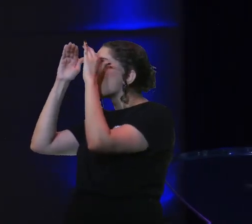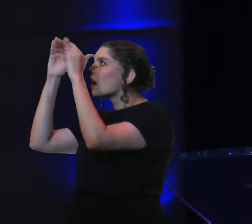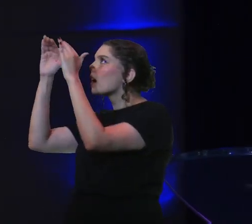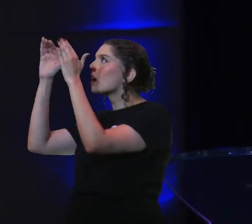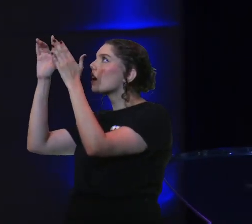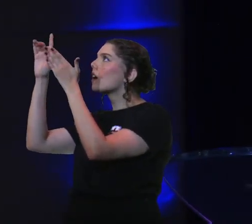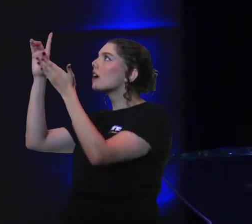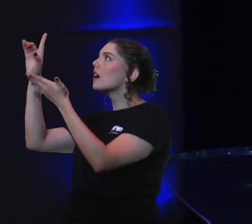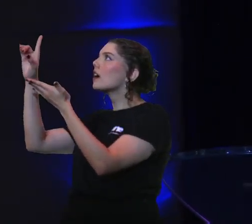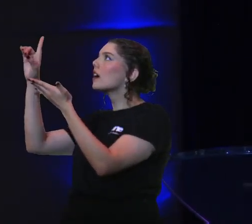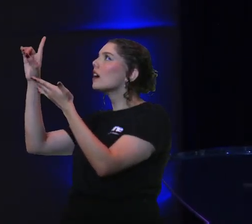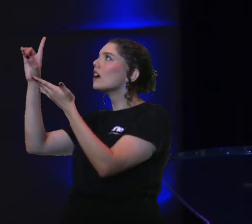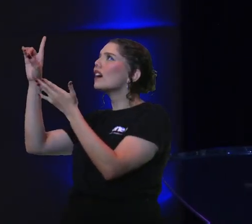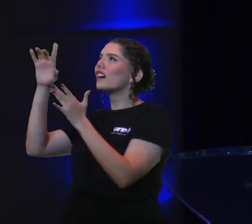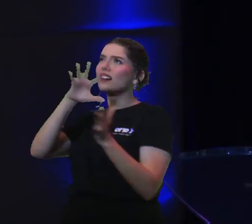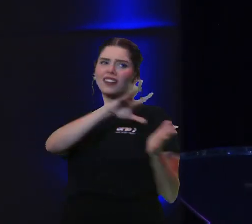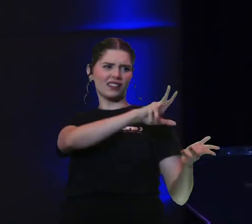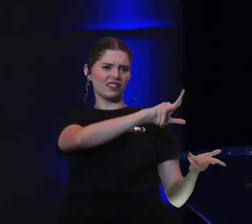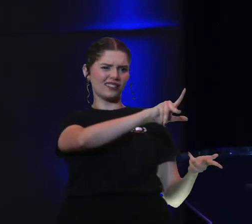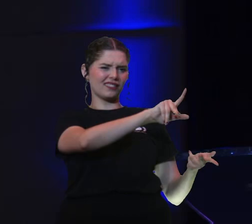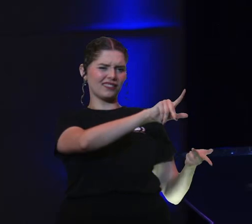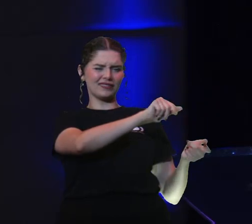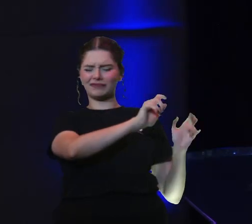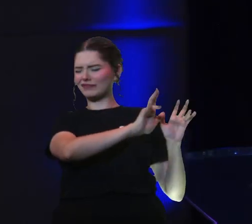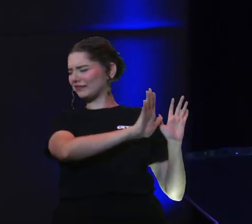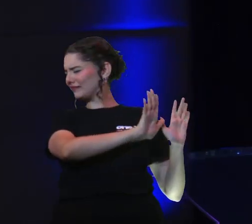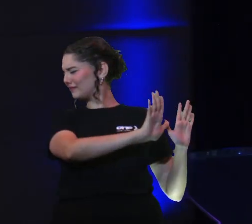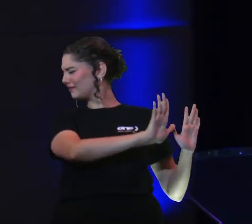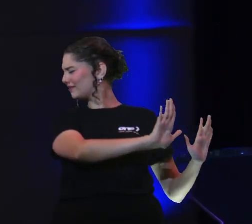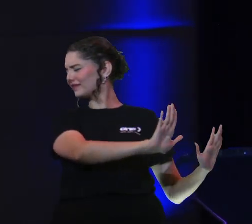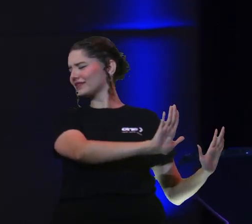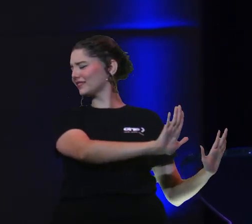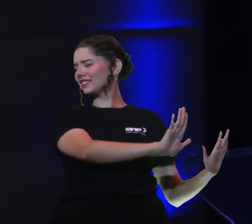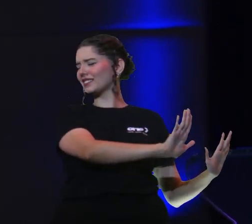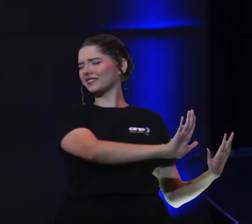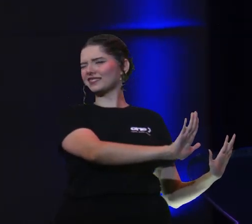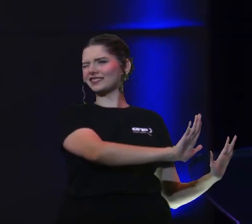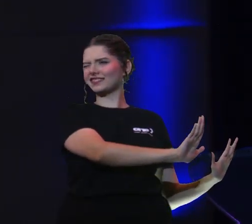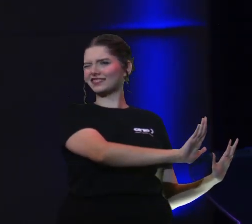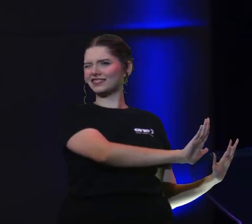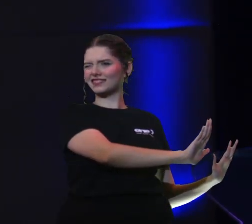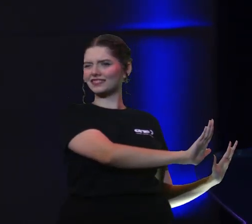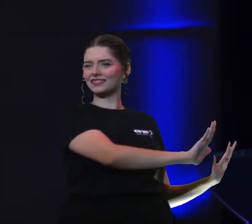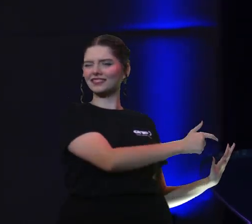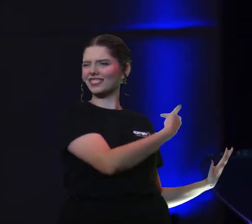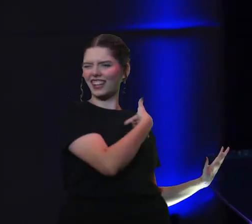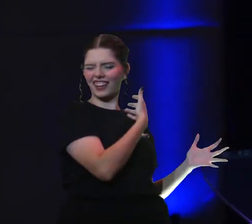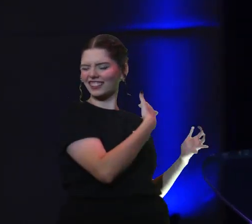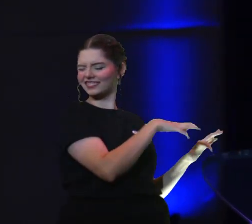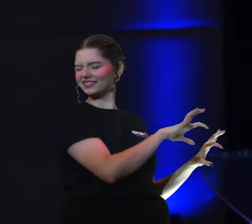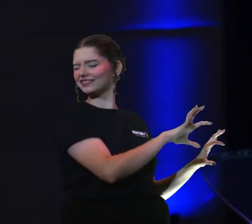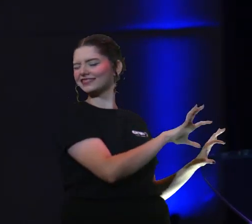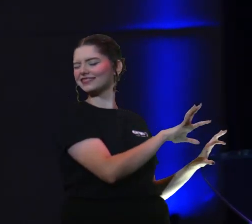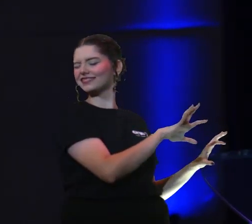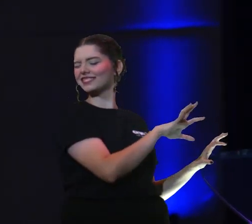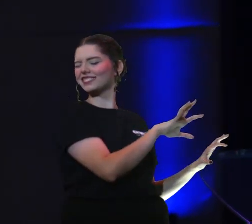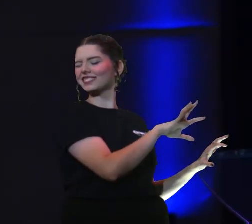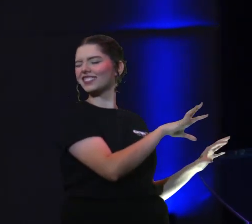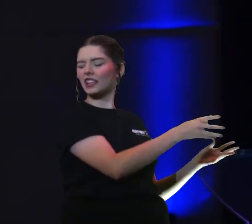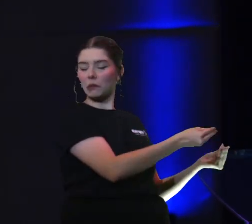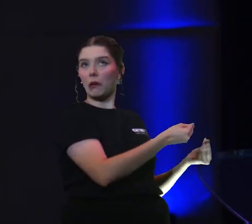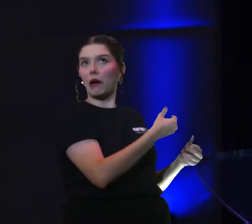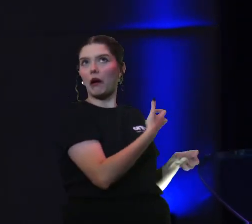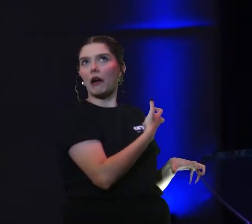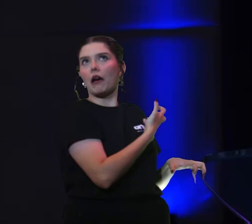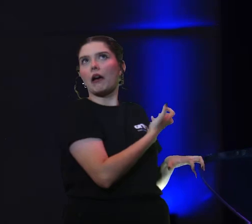terra perdem o valor. As coisas dessa terra não têm mais tanta graça assim. Elas não preenchem mais o vazio do nosso coração,